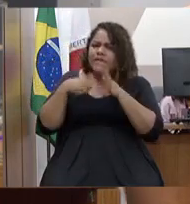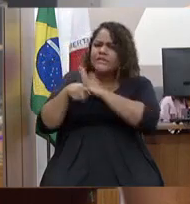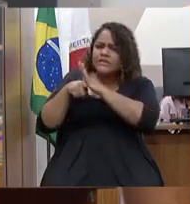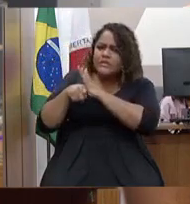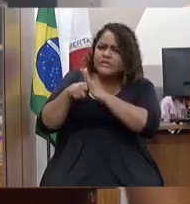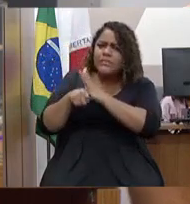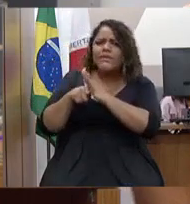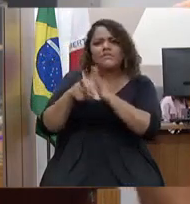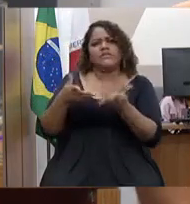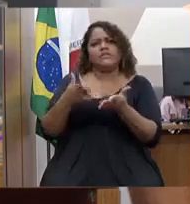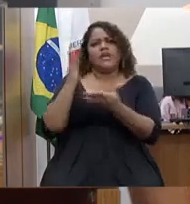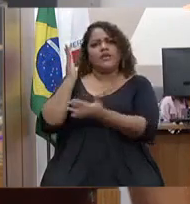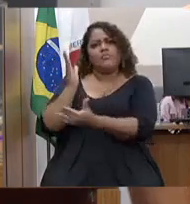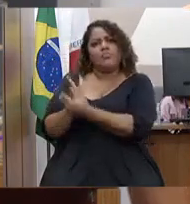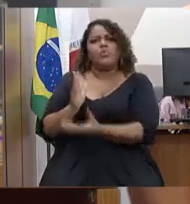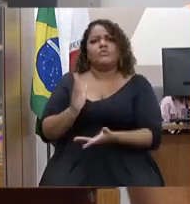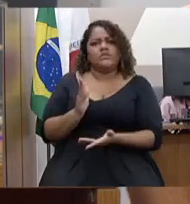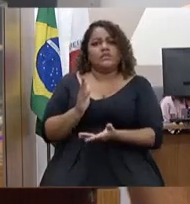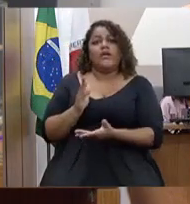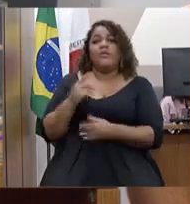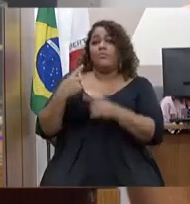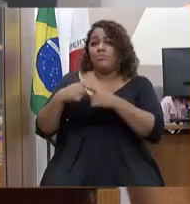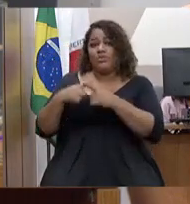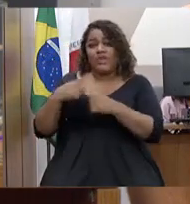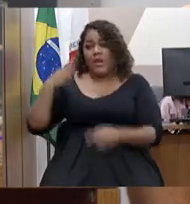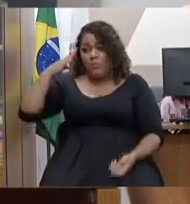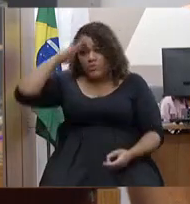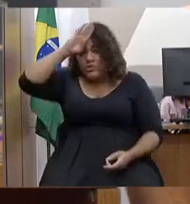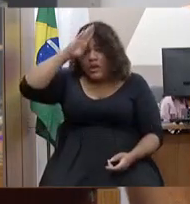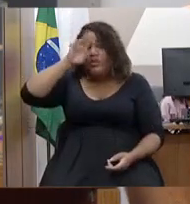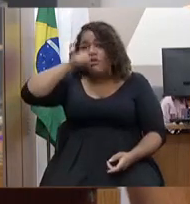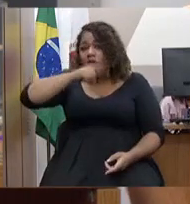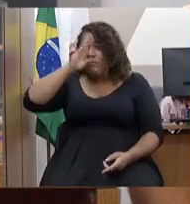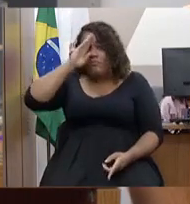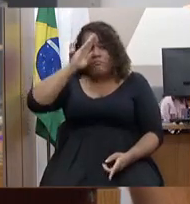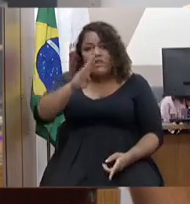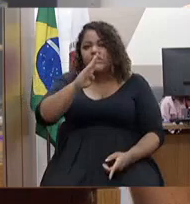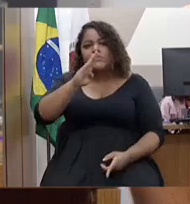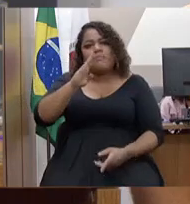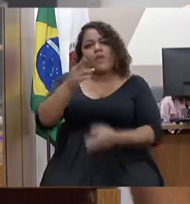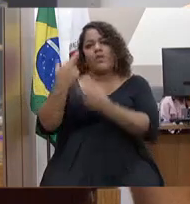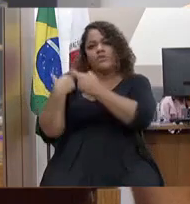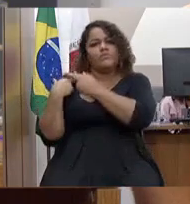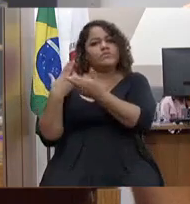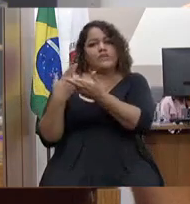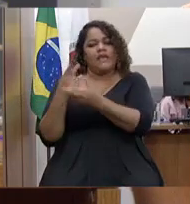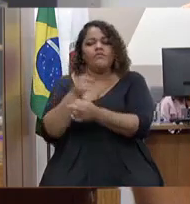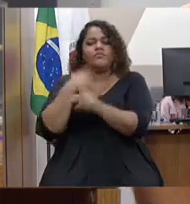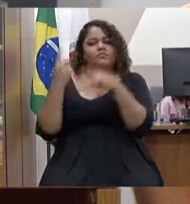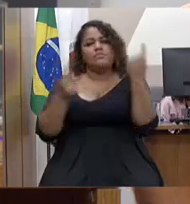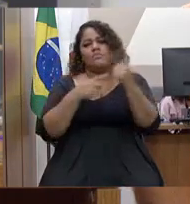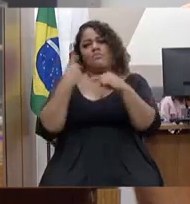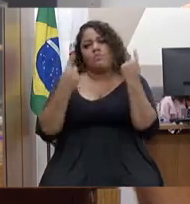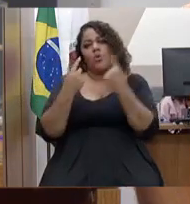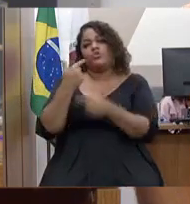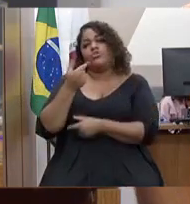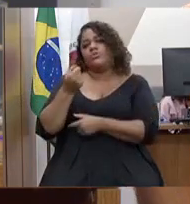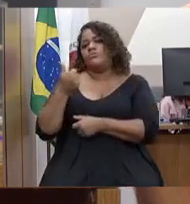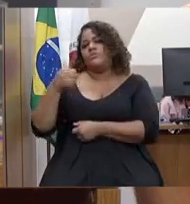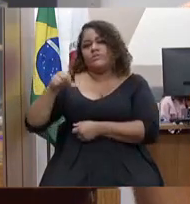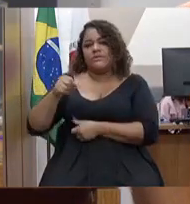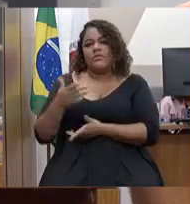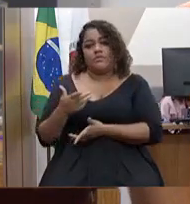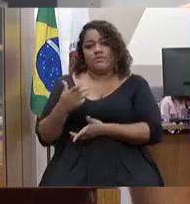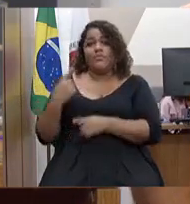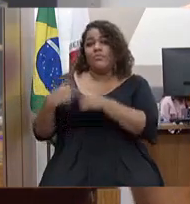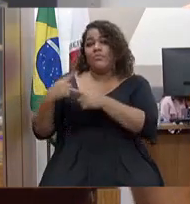culpado das mortes pela covid 19 um dos principais culpados pela política genocida daquele aplicou